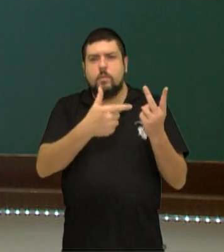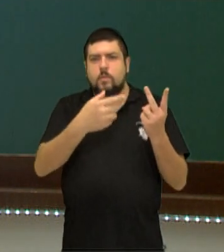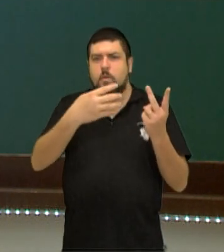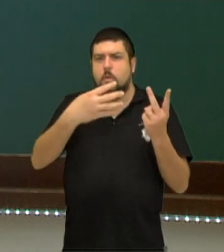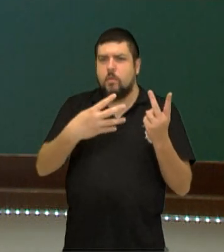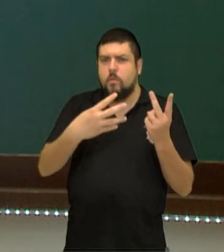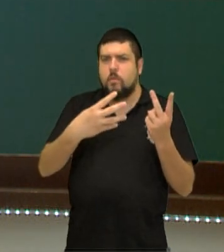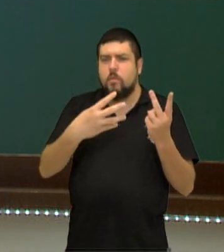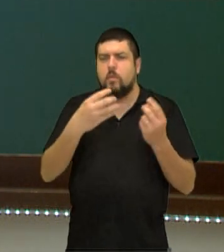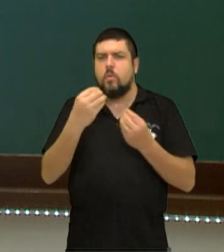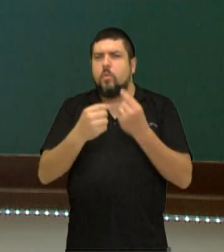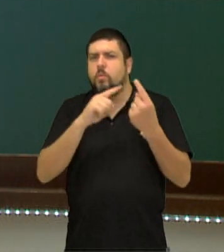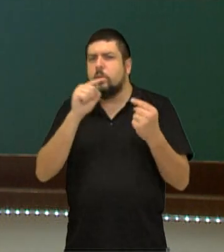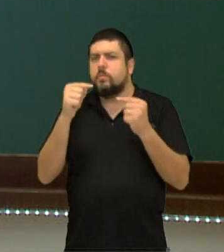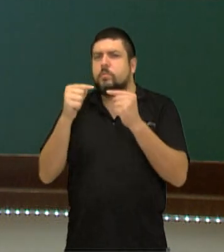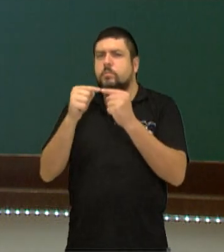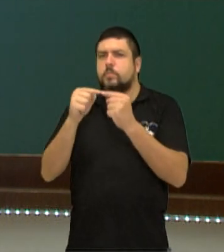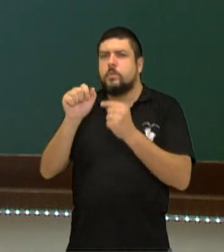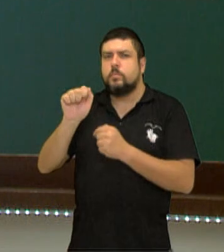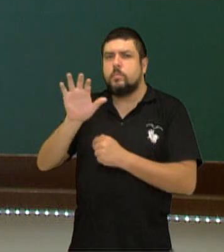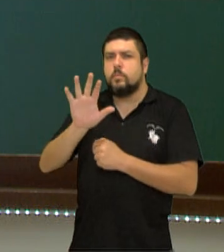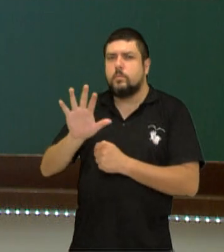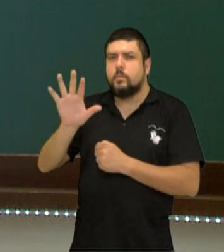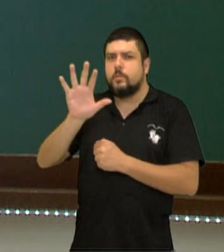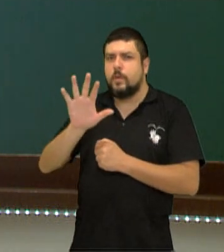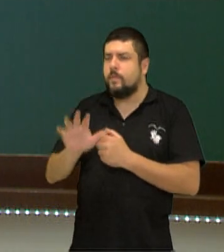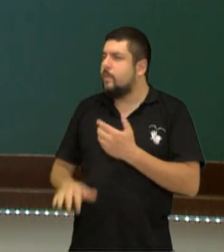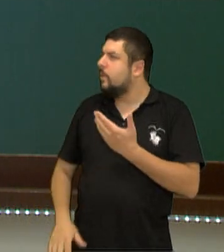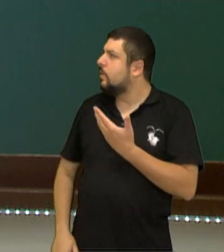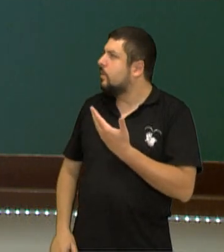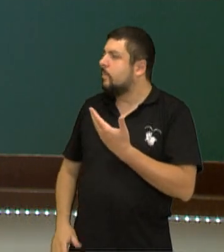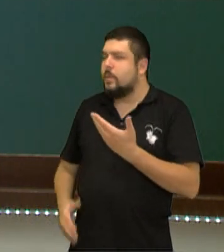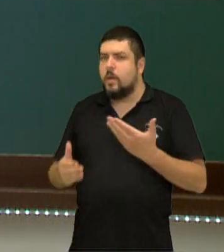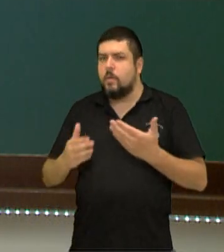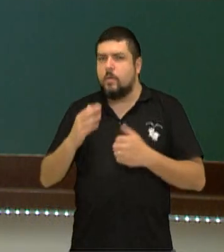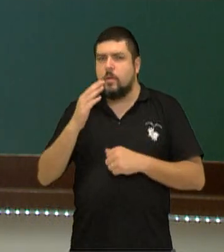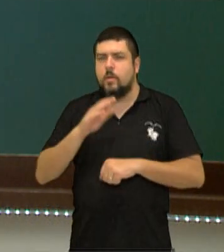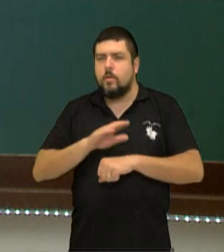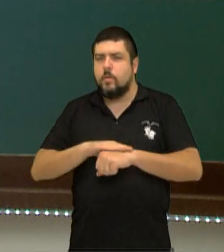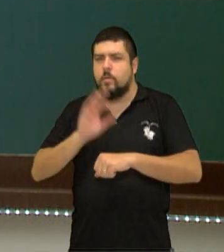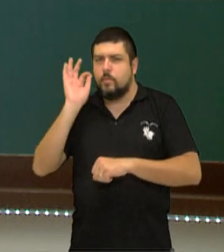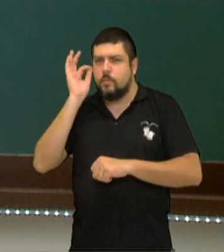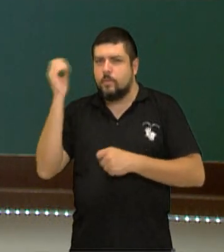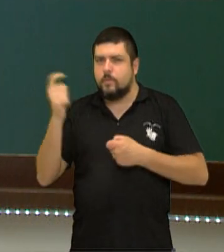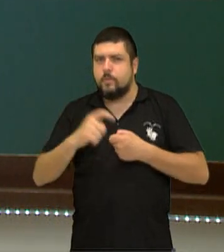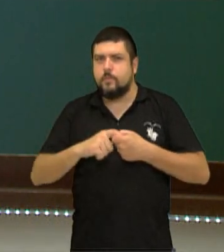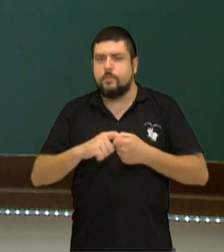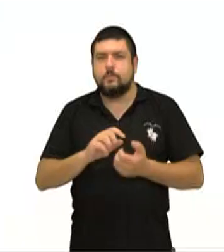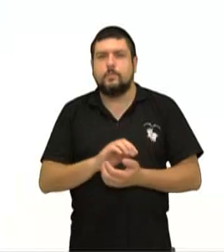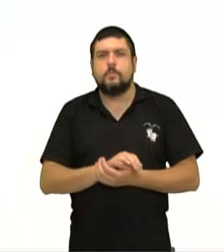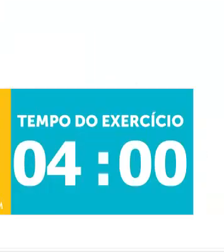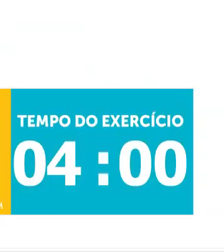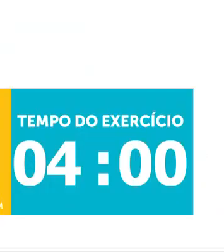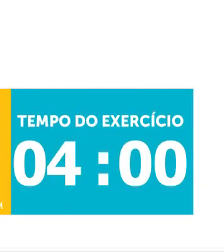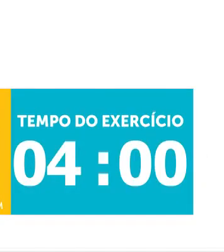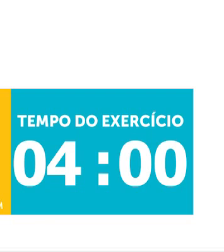desse terreno aqui, ok? Dessa figura. Então, a professora vai dar um tempinho e já voltamos.